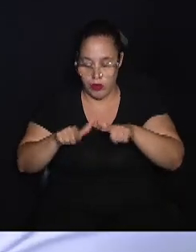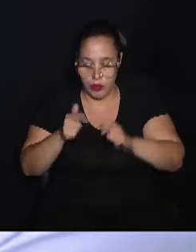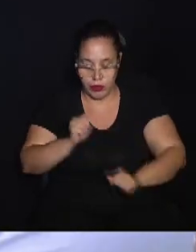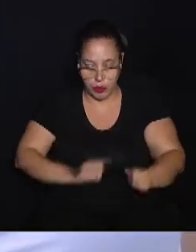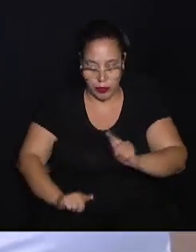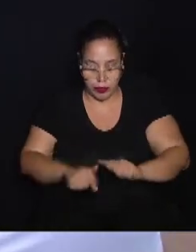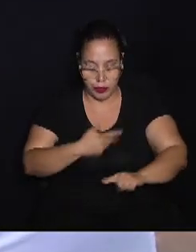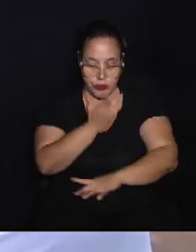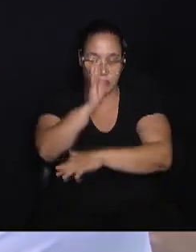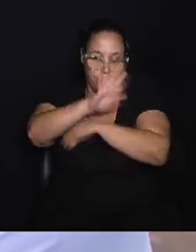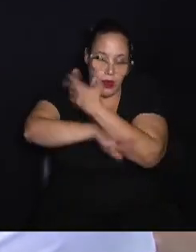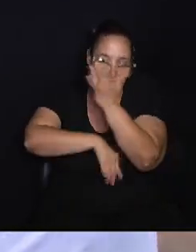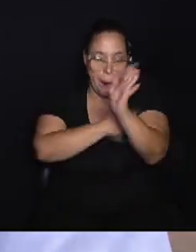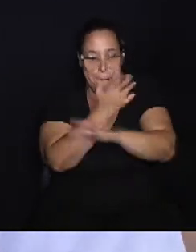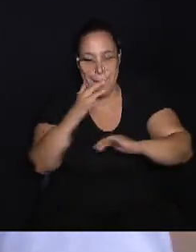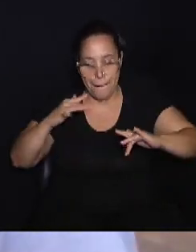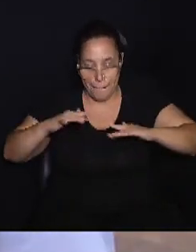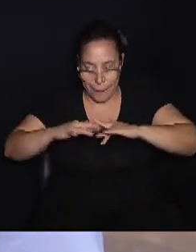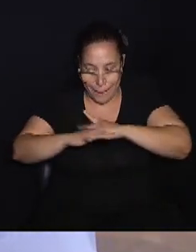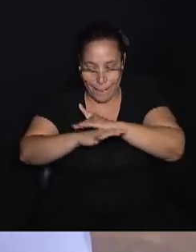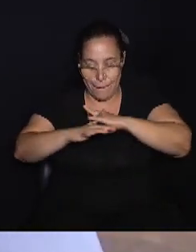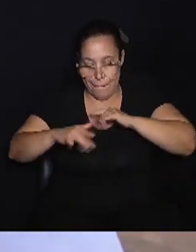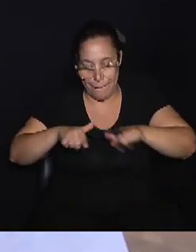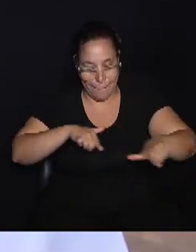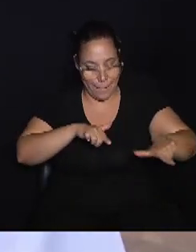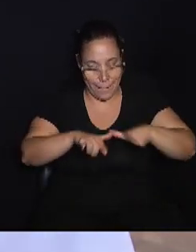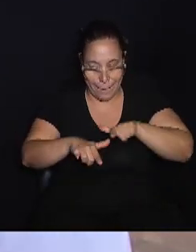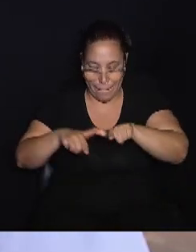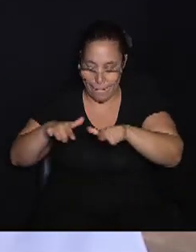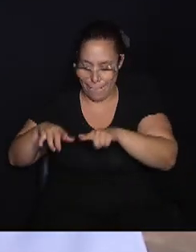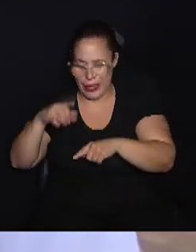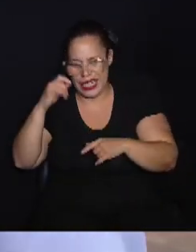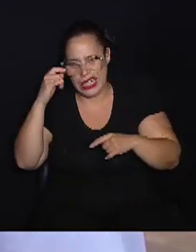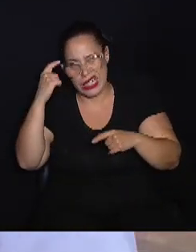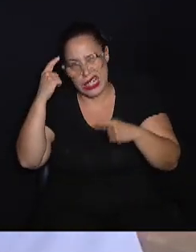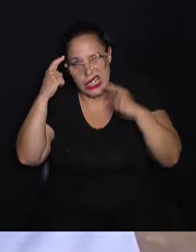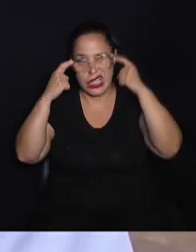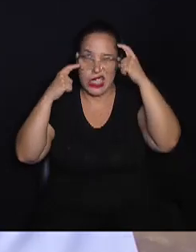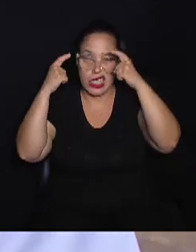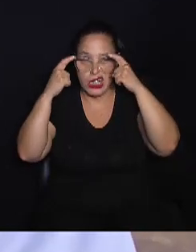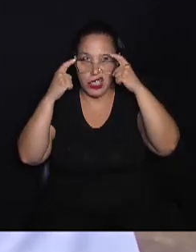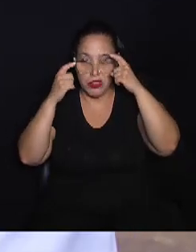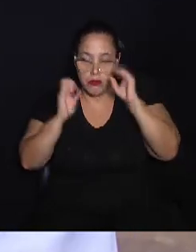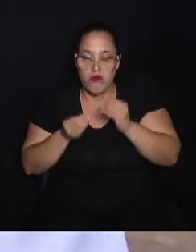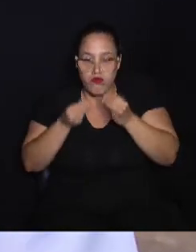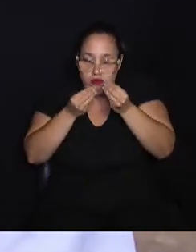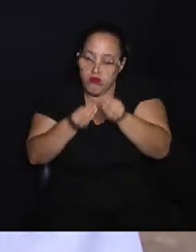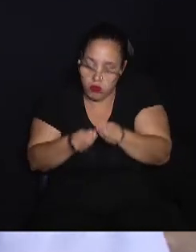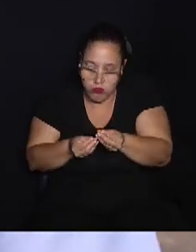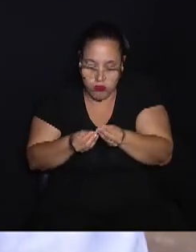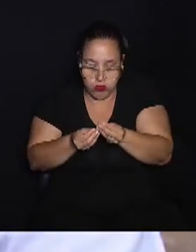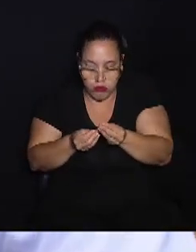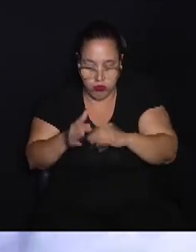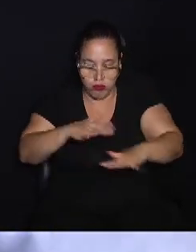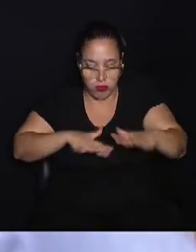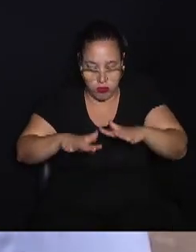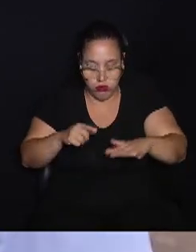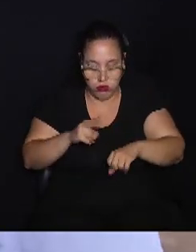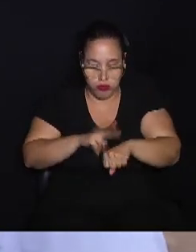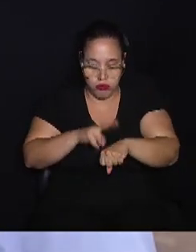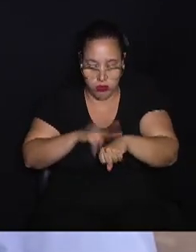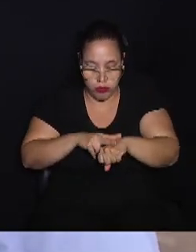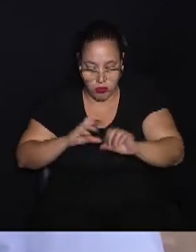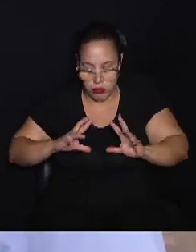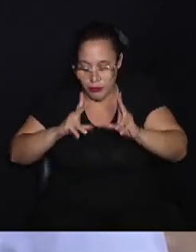arborização Urbana com o trabalho de preocupação de preservação das áreas verdes como um